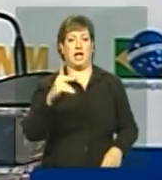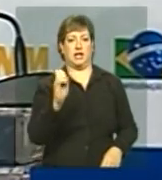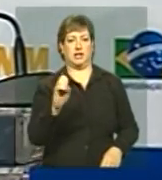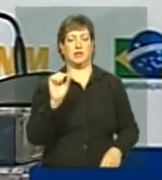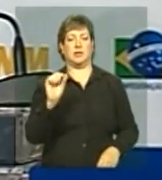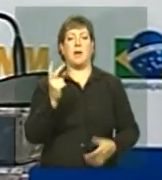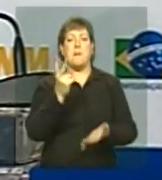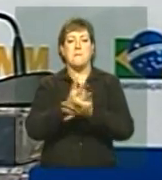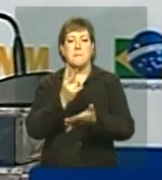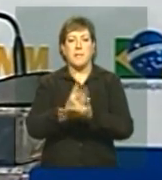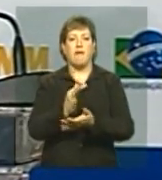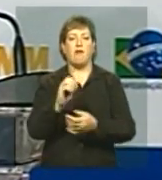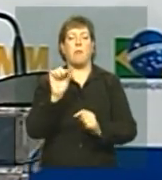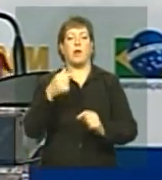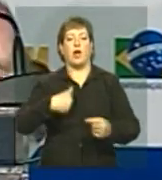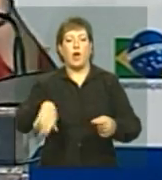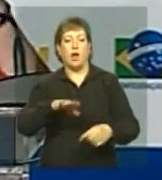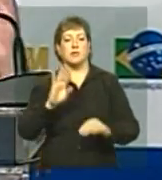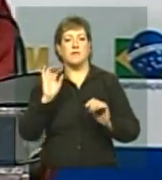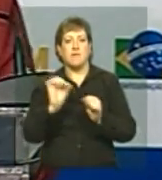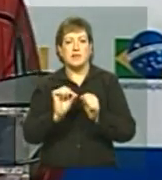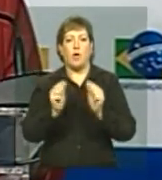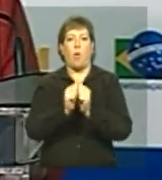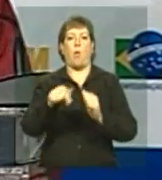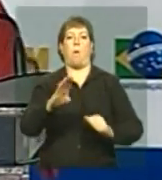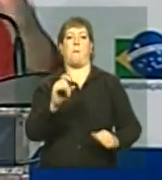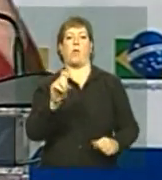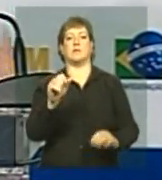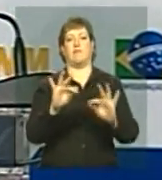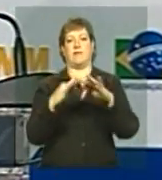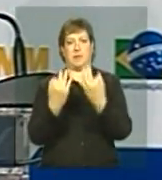que nós tratamos o Bolsa Família. Nós passamos